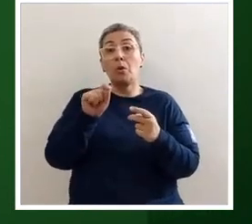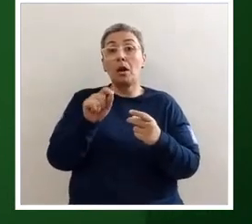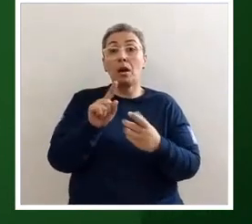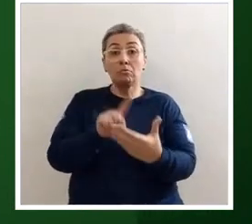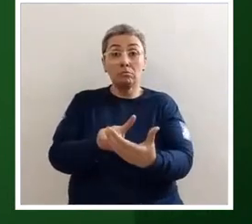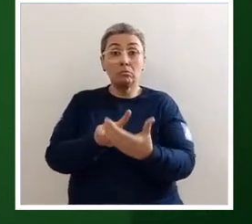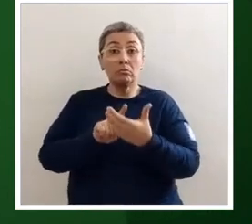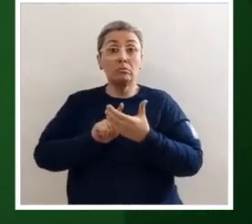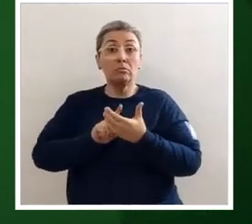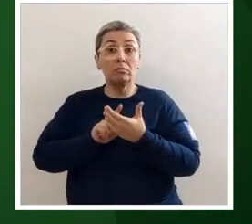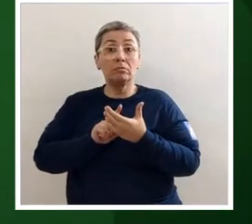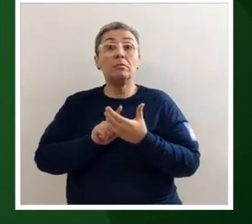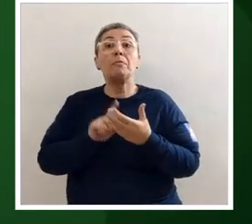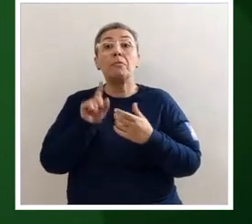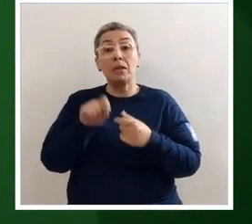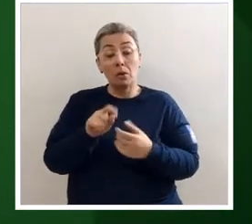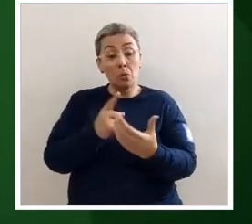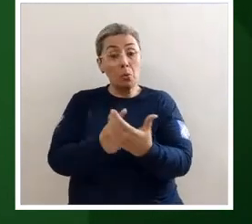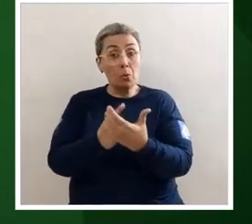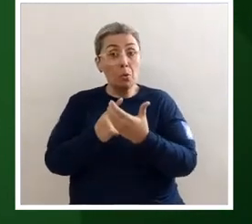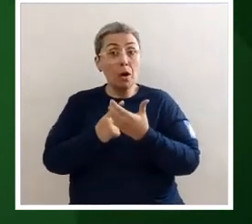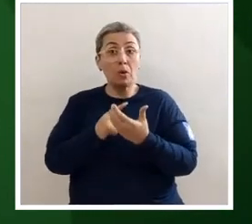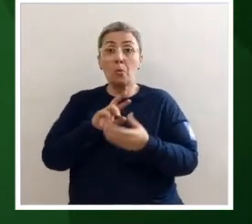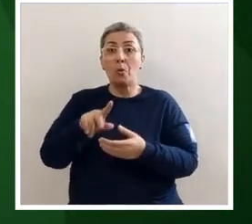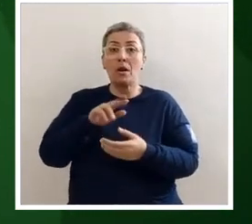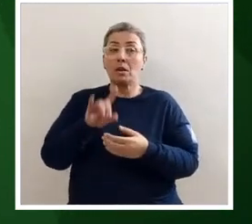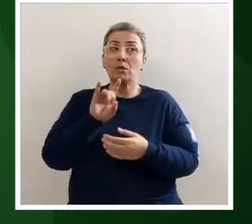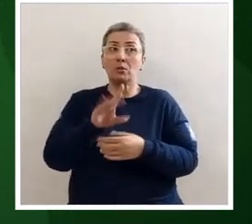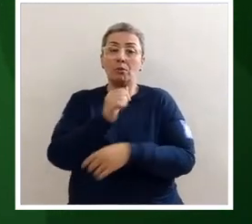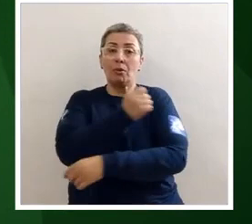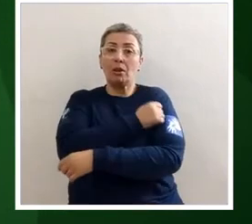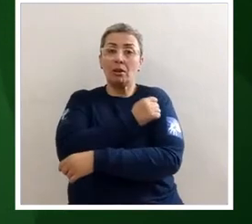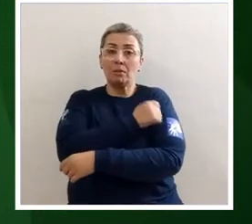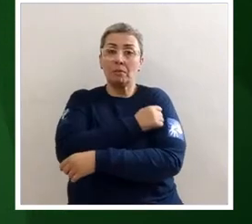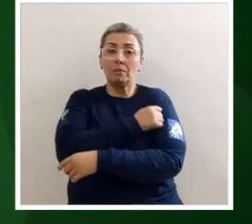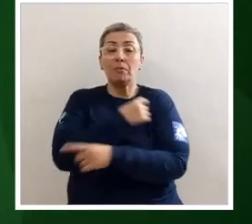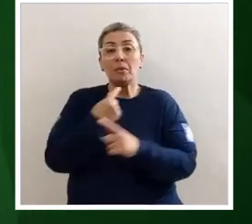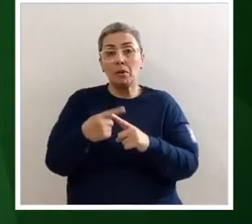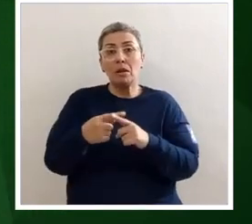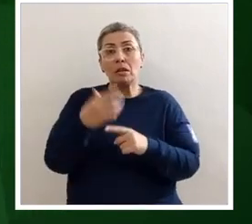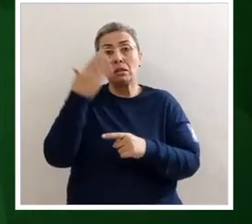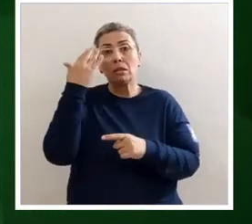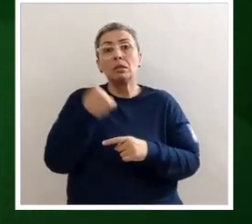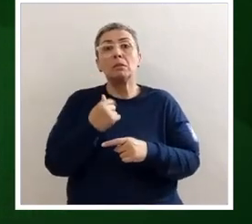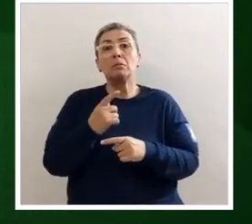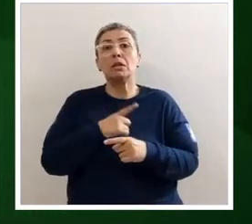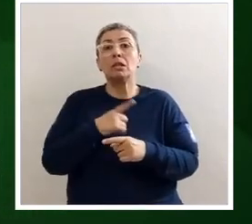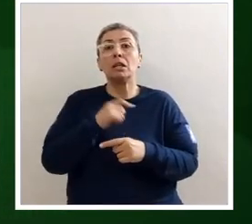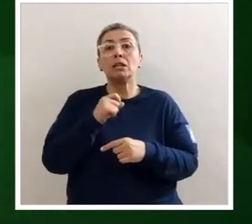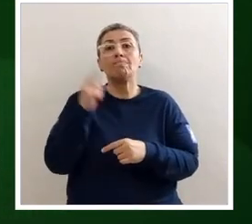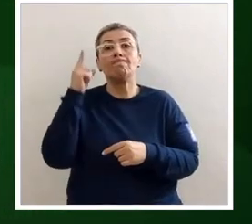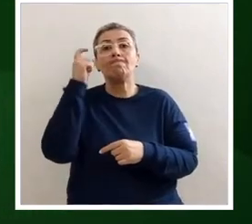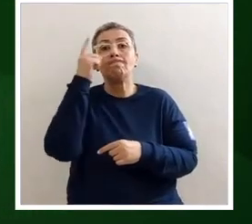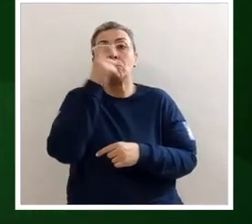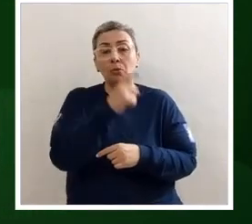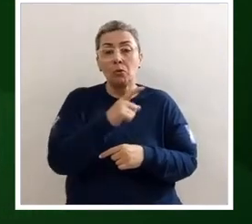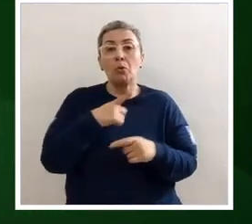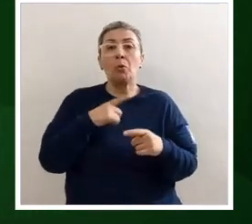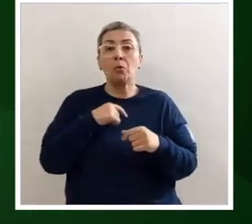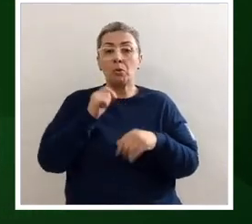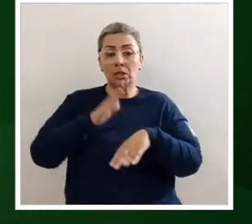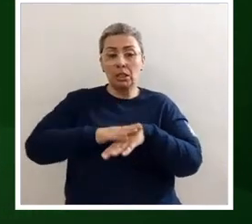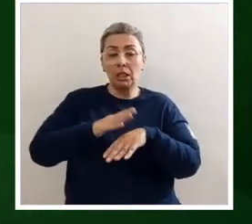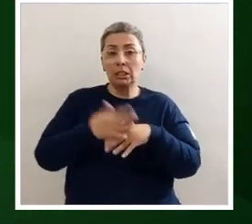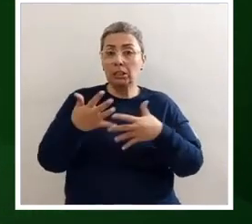acolhimento é o acolhimento não só aos alunos porque a gente sabe quanto é difícil né Essa fazer